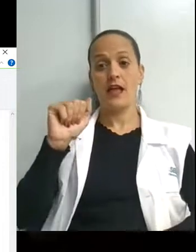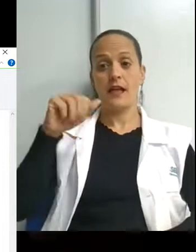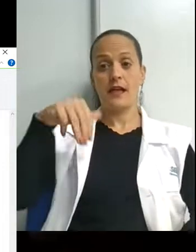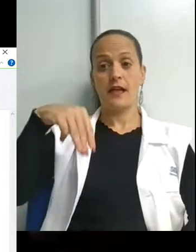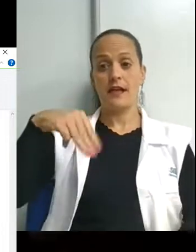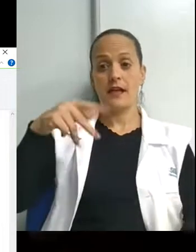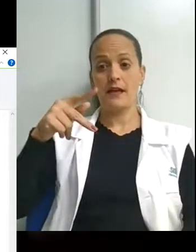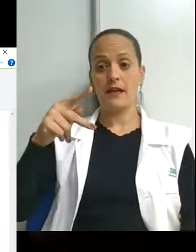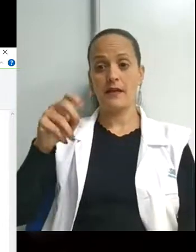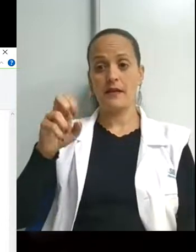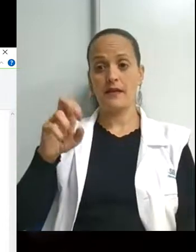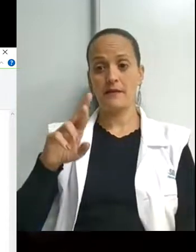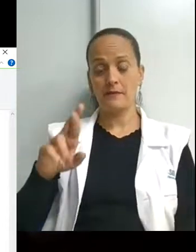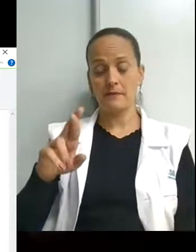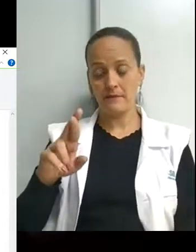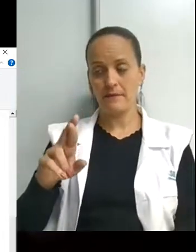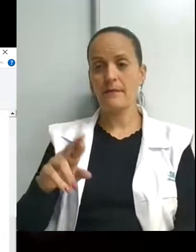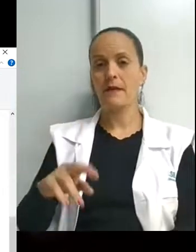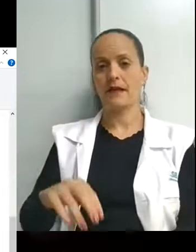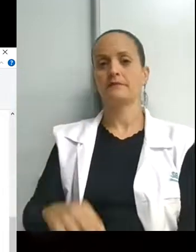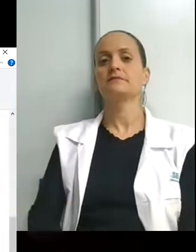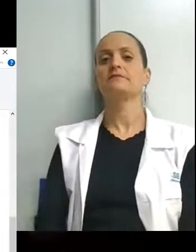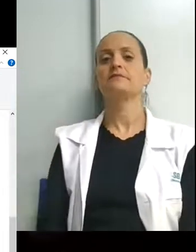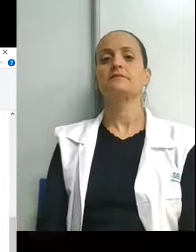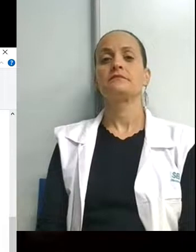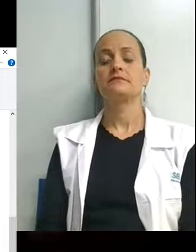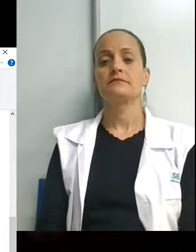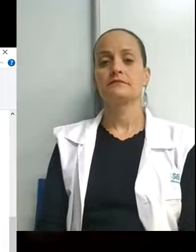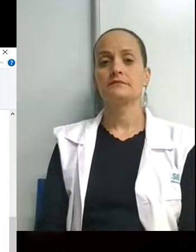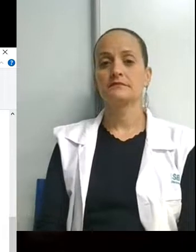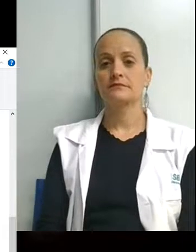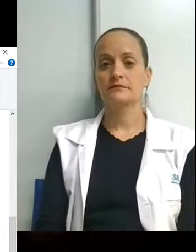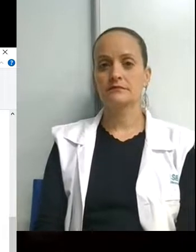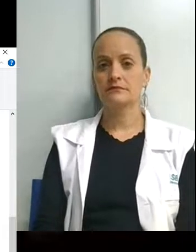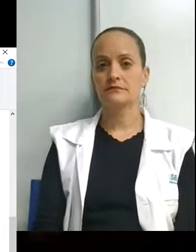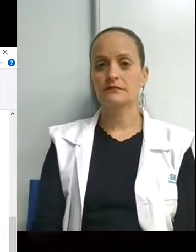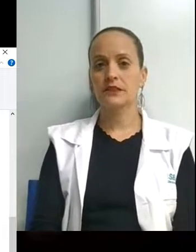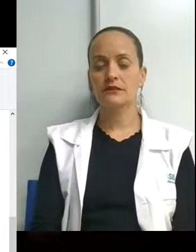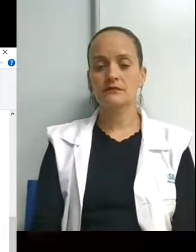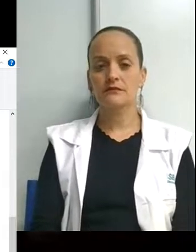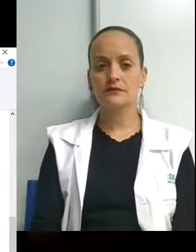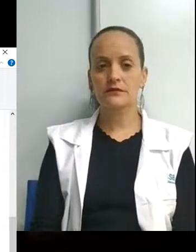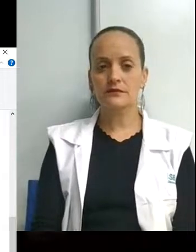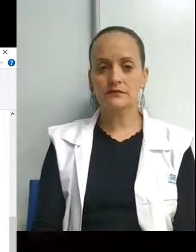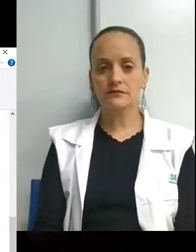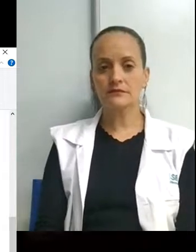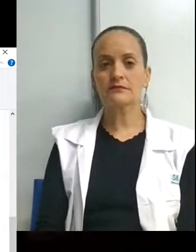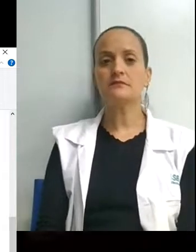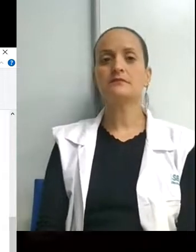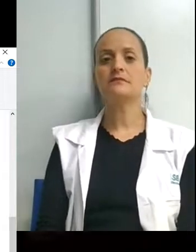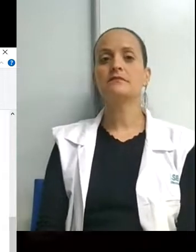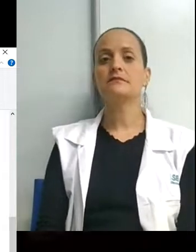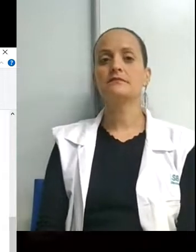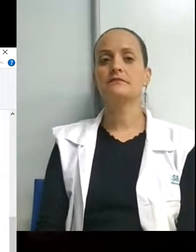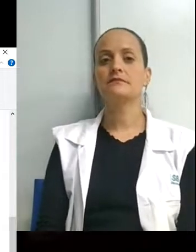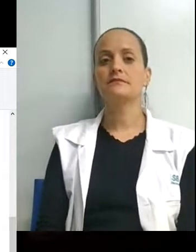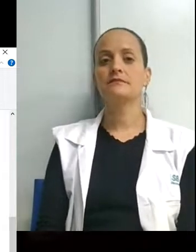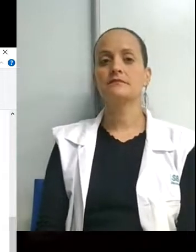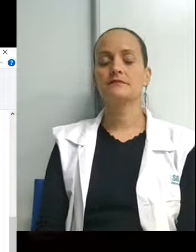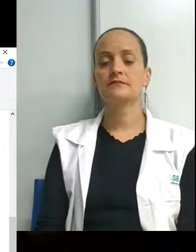Então, a corrente é essa, a resistência é essa. Com isso, eu vou calcular quem que é a queda de tensão. Vou colocar aqui, chamar aqui de, sei